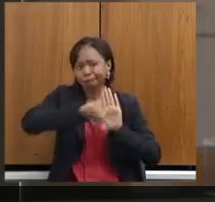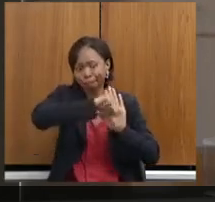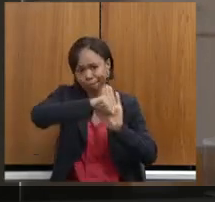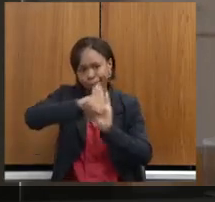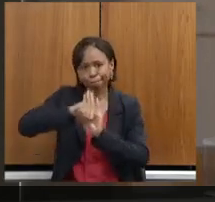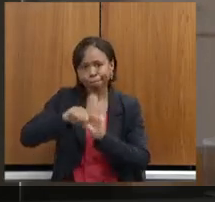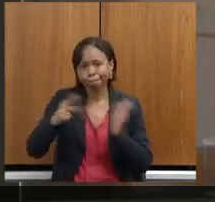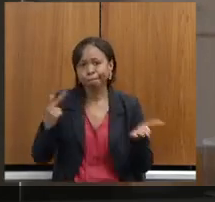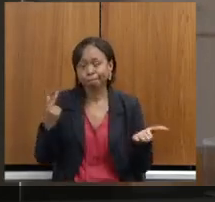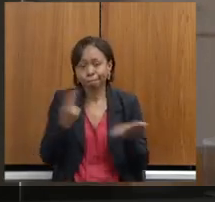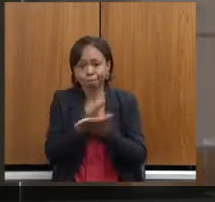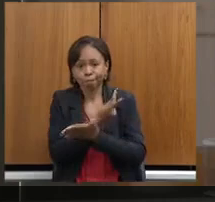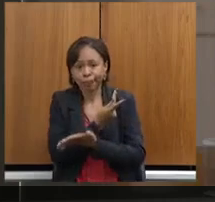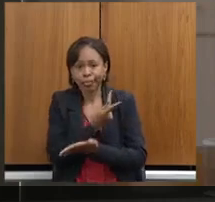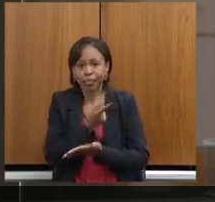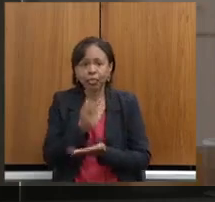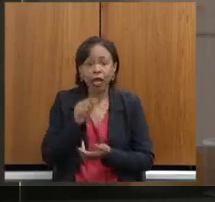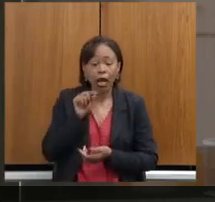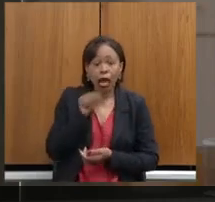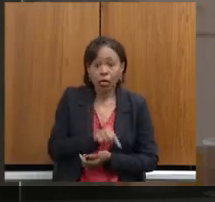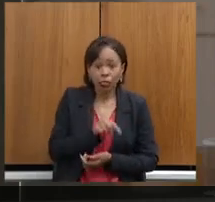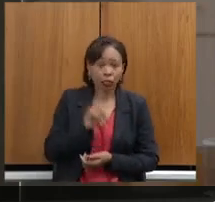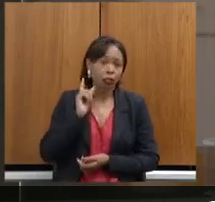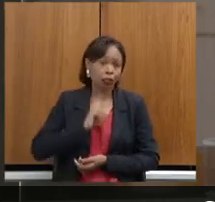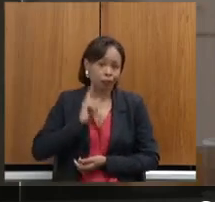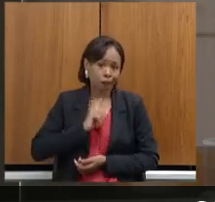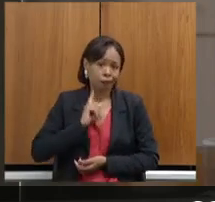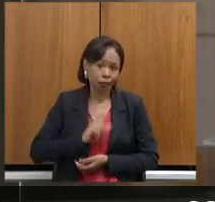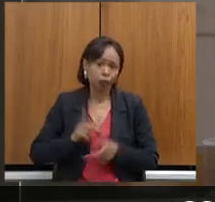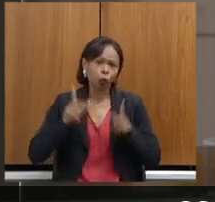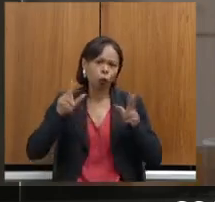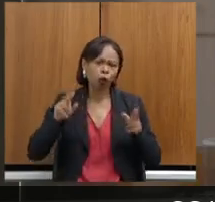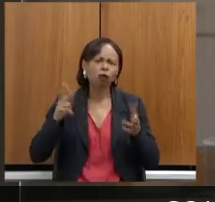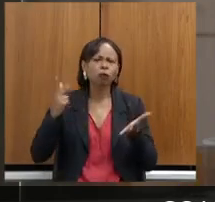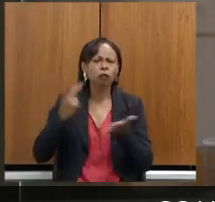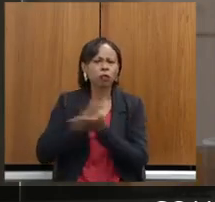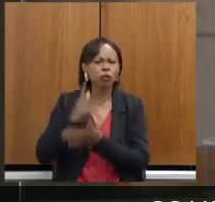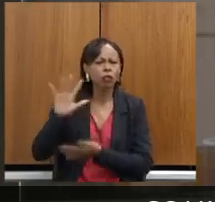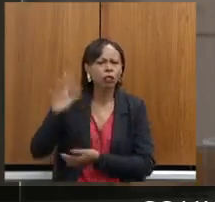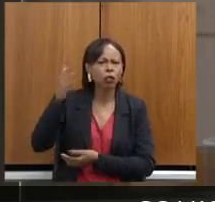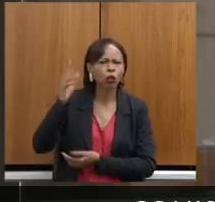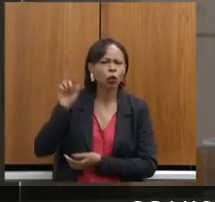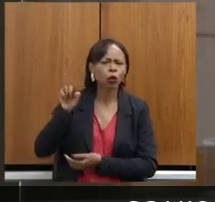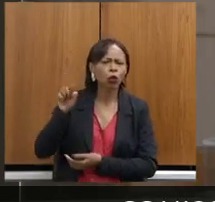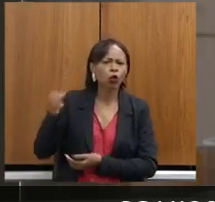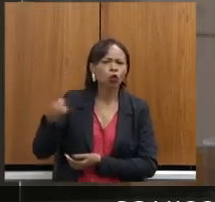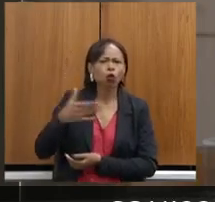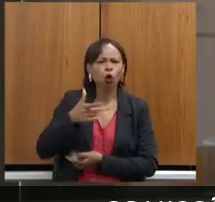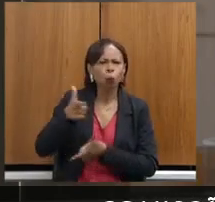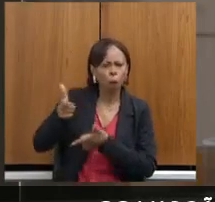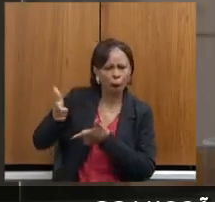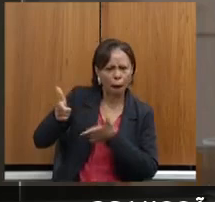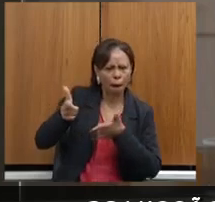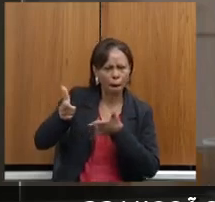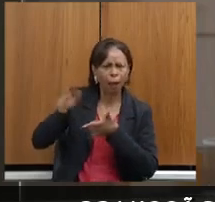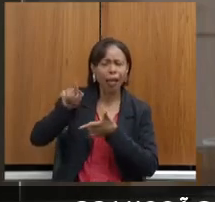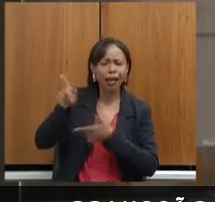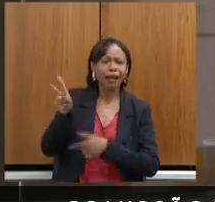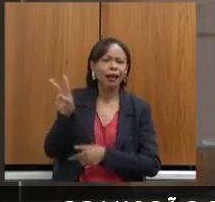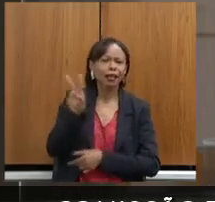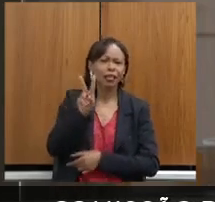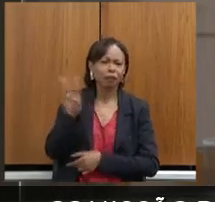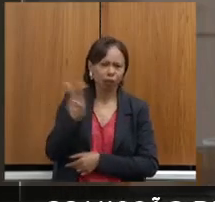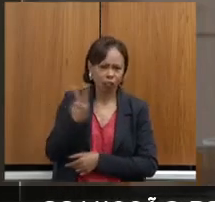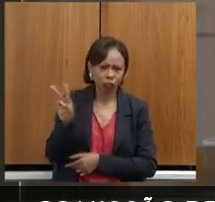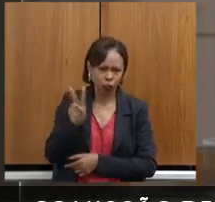É aterrizo aqui no nosso estado Como foi o caso aí dessa desse novo cangaço' o que aconteceu em Varginha